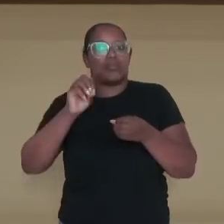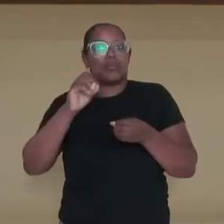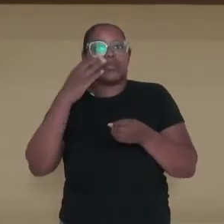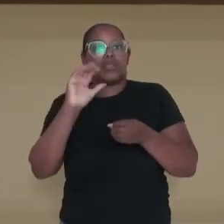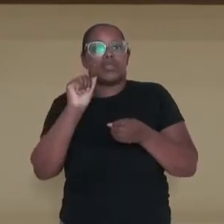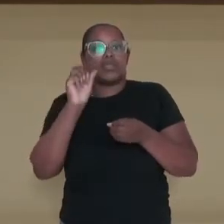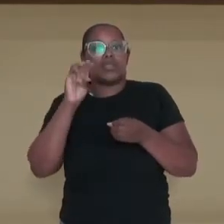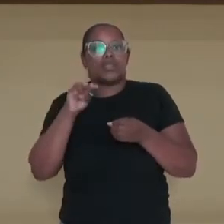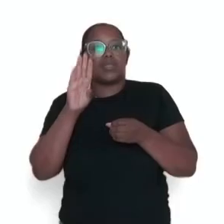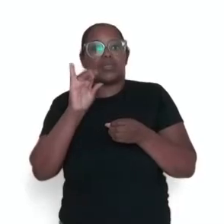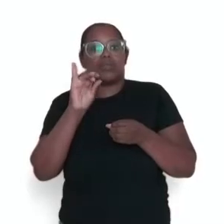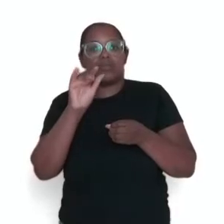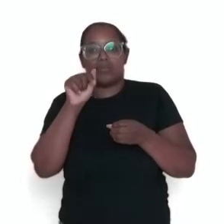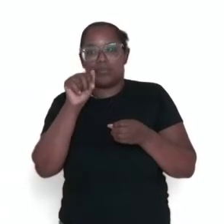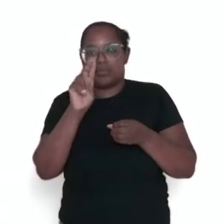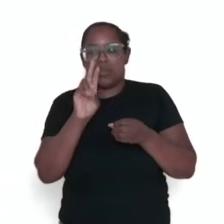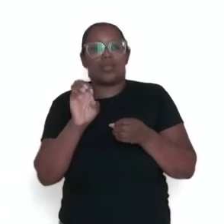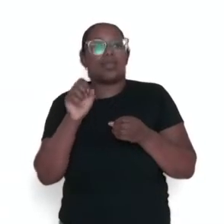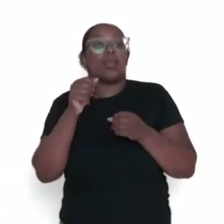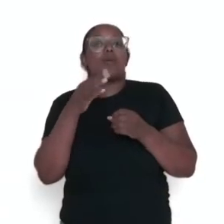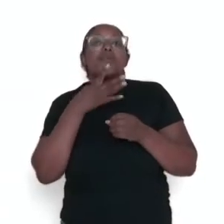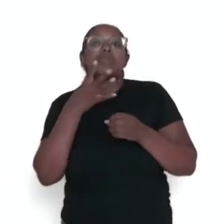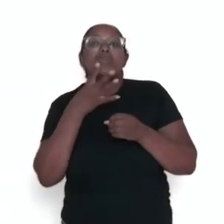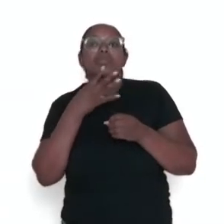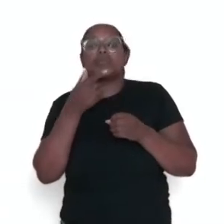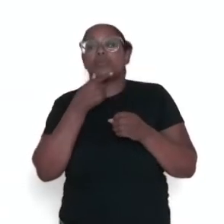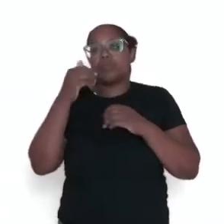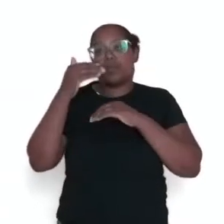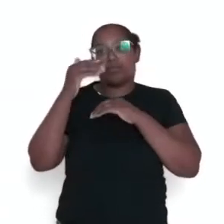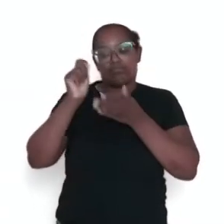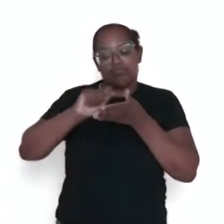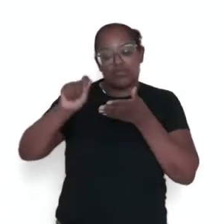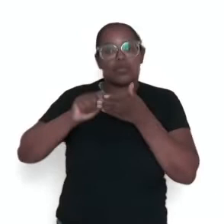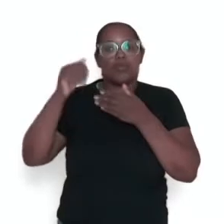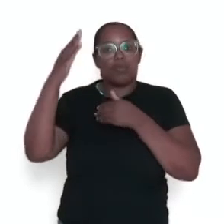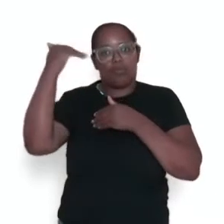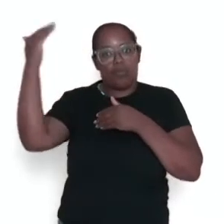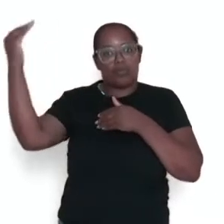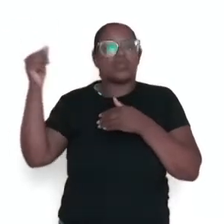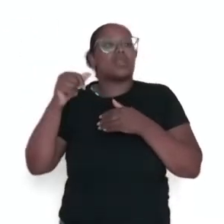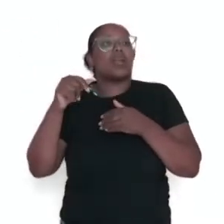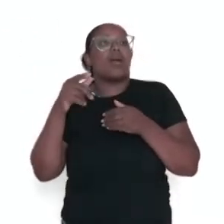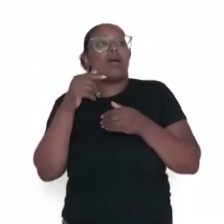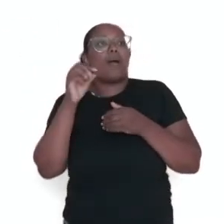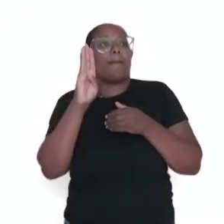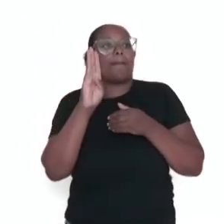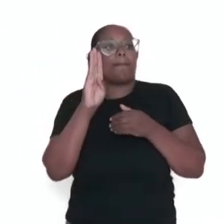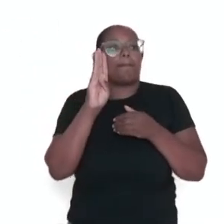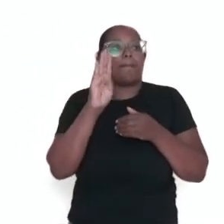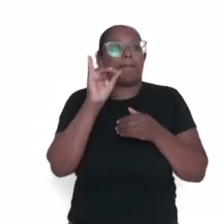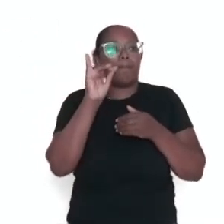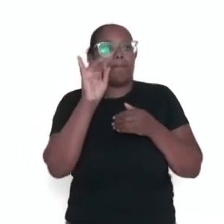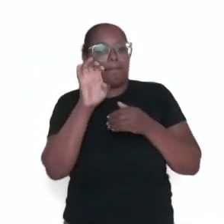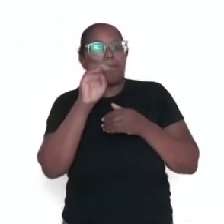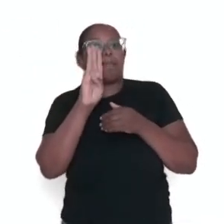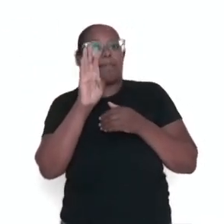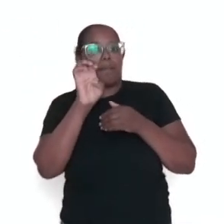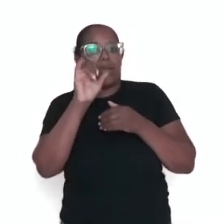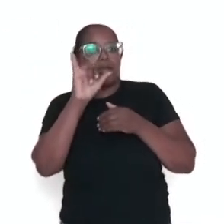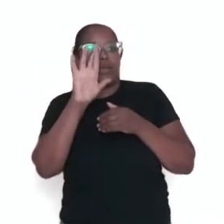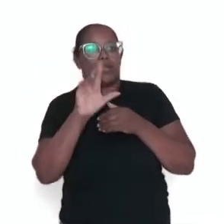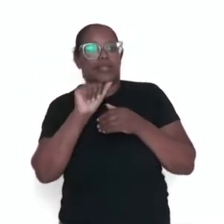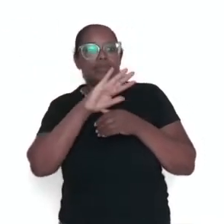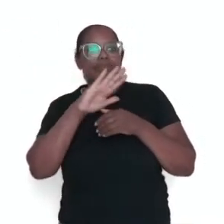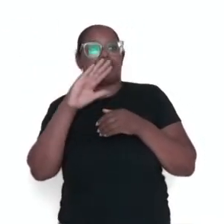Conhecendo o autor, Mia Couto nasceu em Beira, Moçambique, em 5 de julho de 1955. É biólogo e